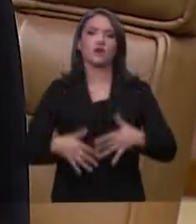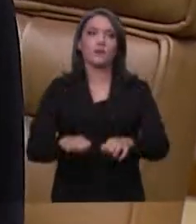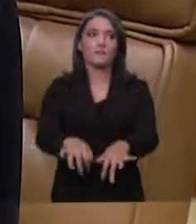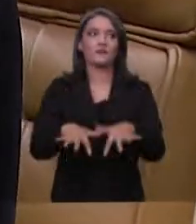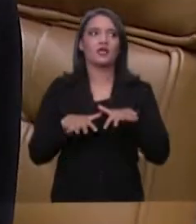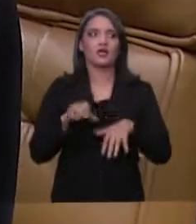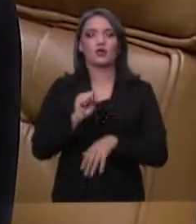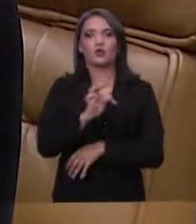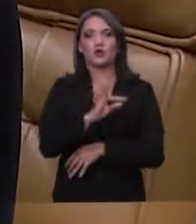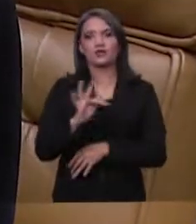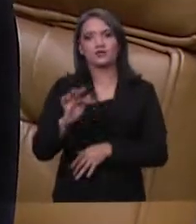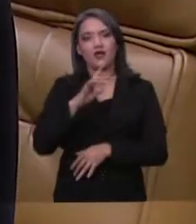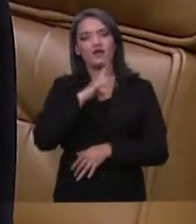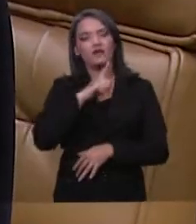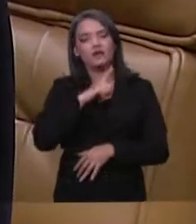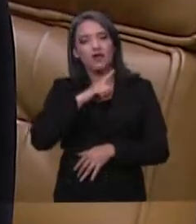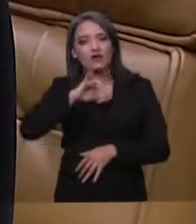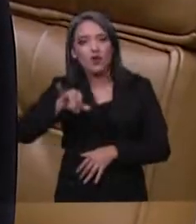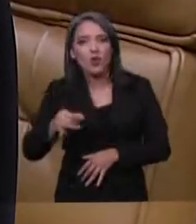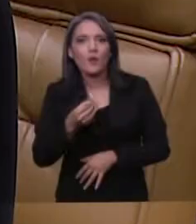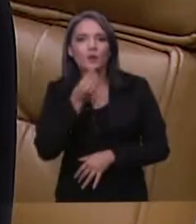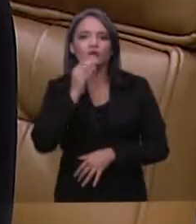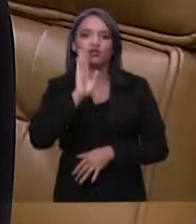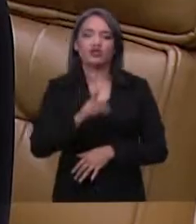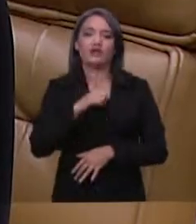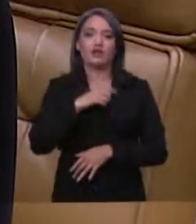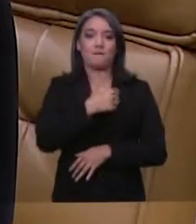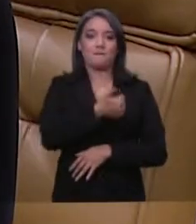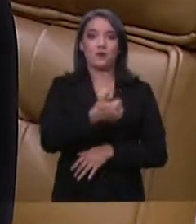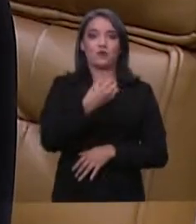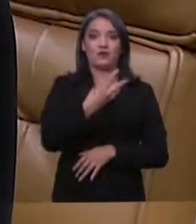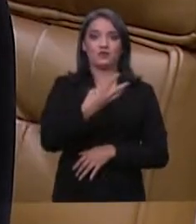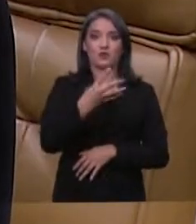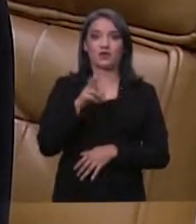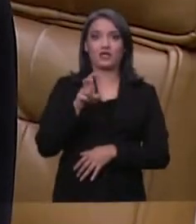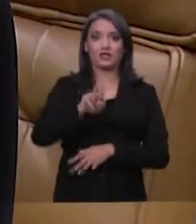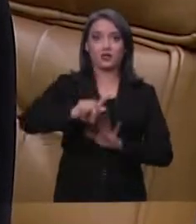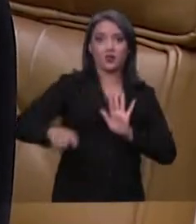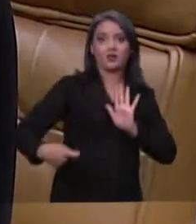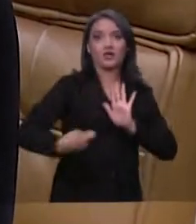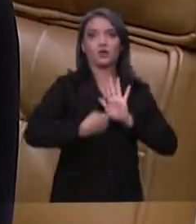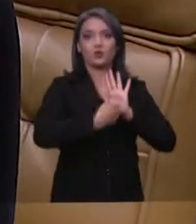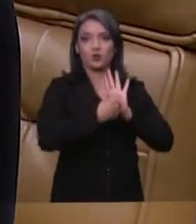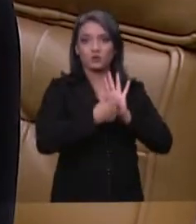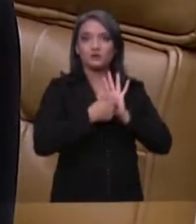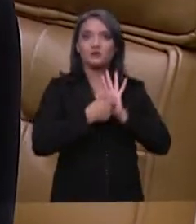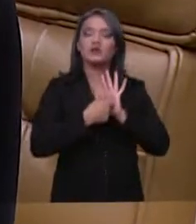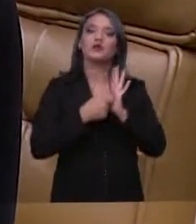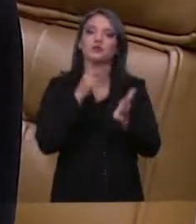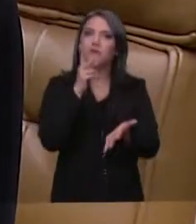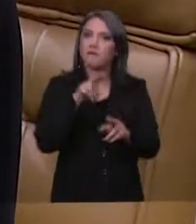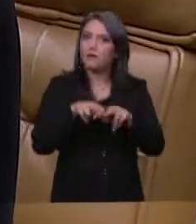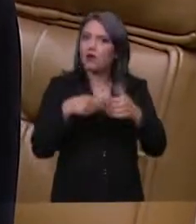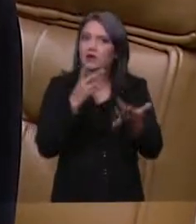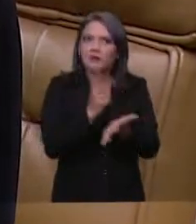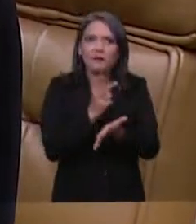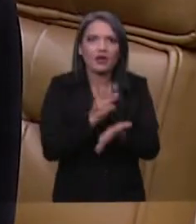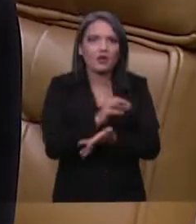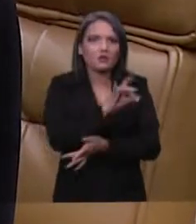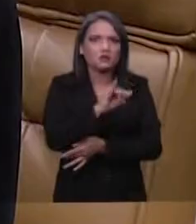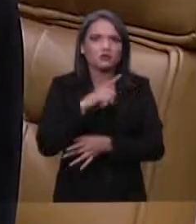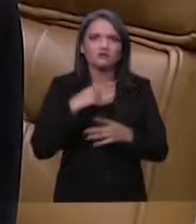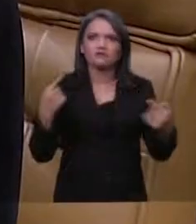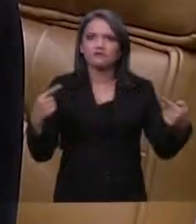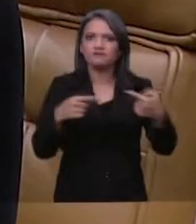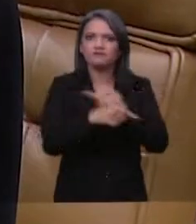teve a oportunidade de receber 1.345 denúncias relativas aos mesmos ataques ao Estado Democrático de